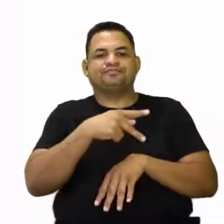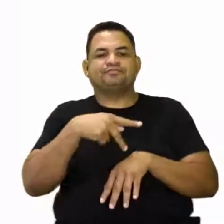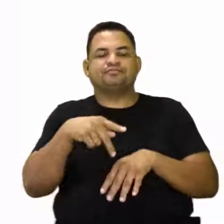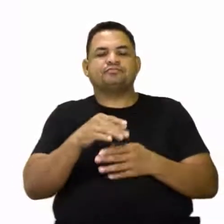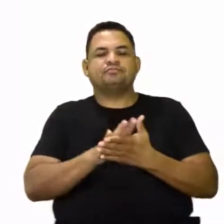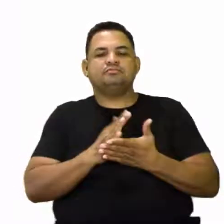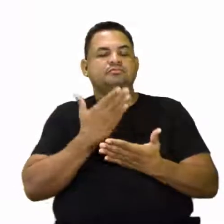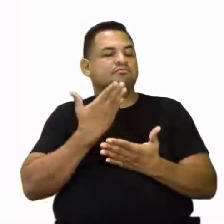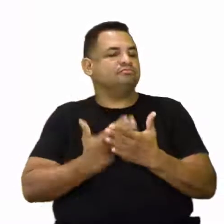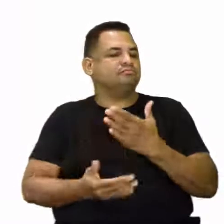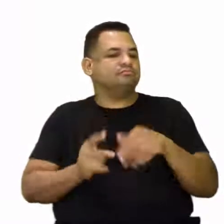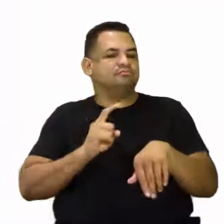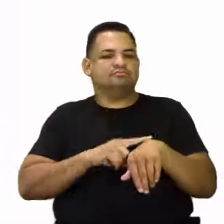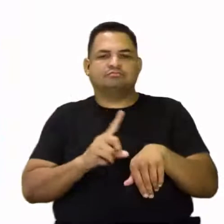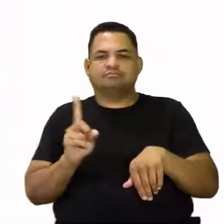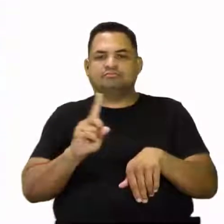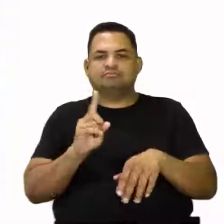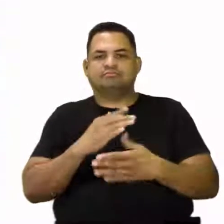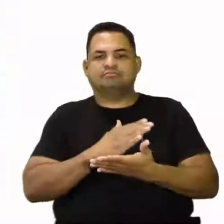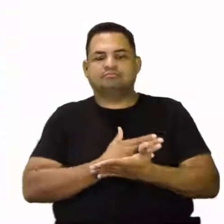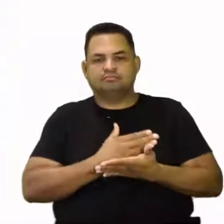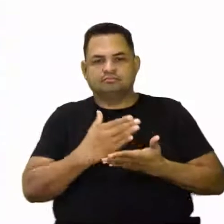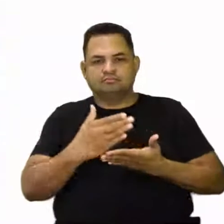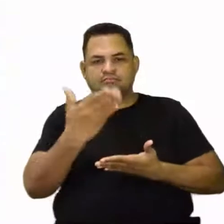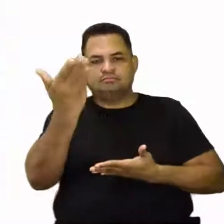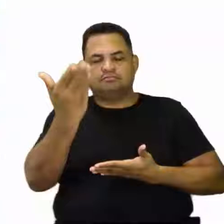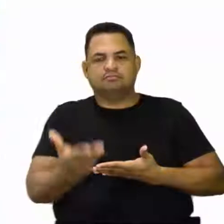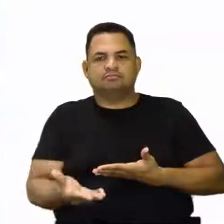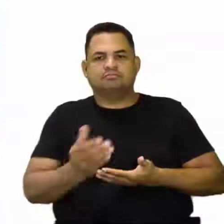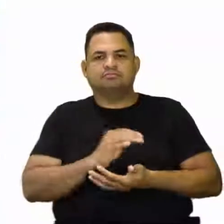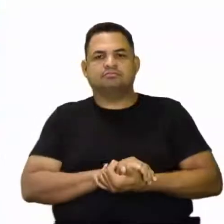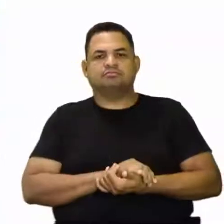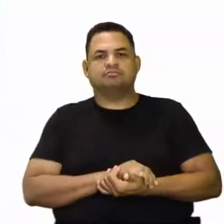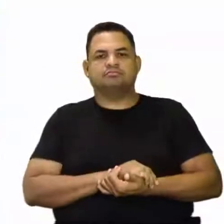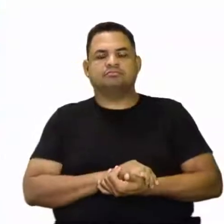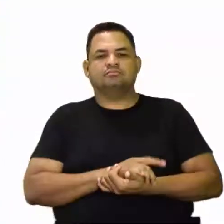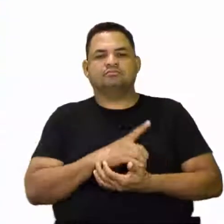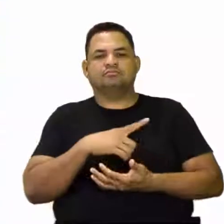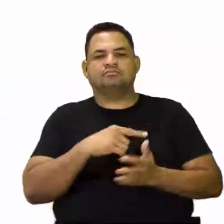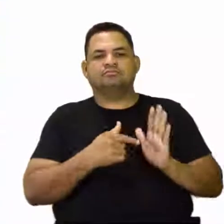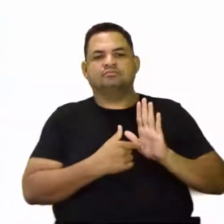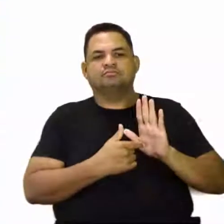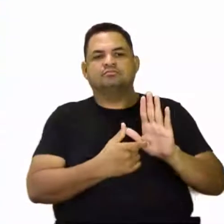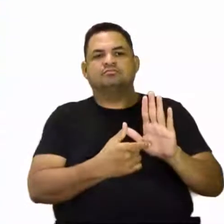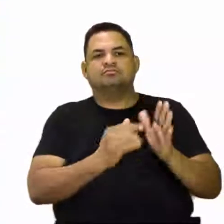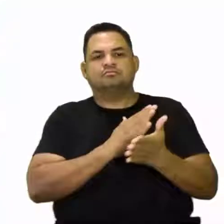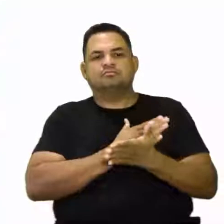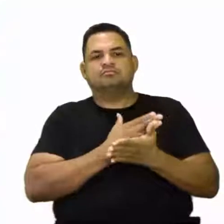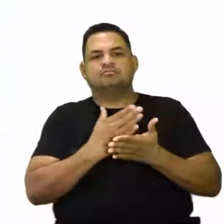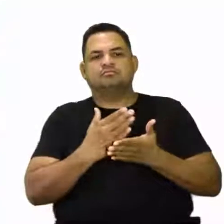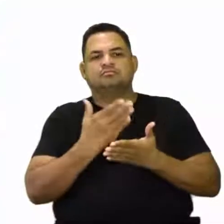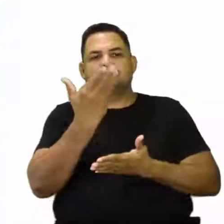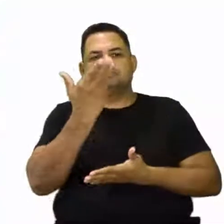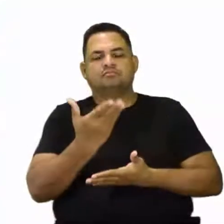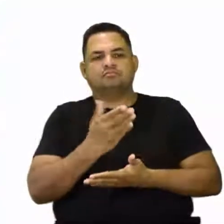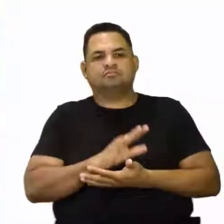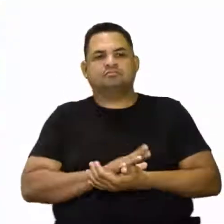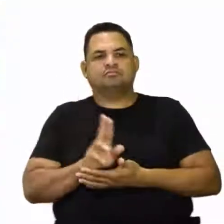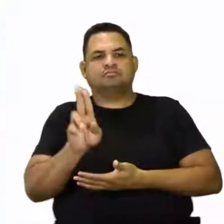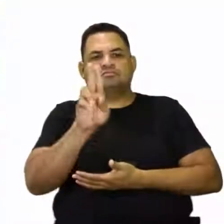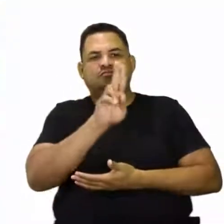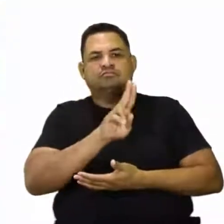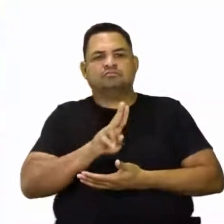vamos mais perder tempo e se embora, né, Aila? Vamos lá. Nós trouxemos para vocês aqui, para iniciar, o uso